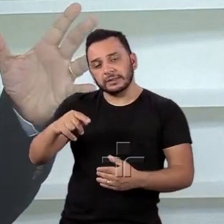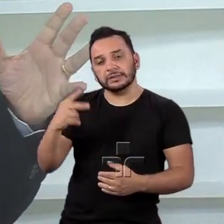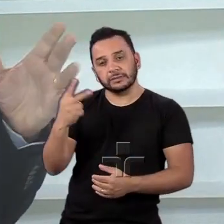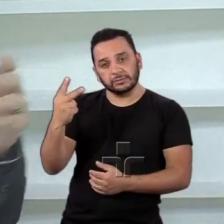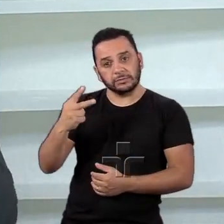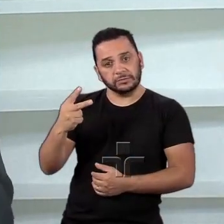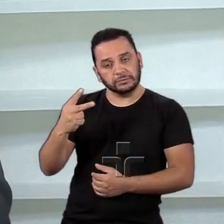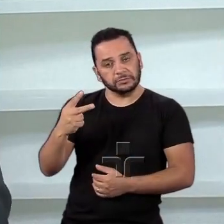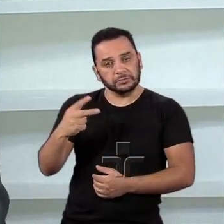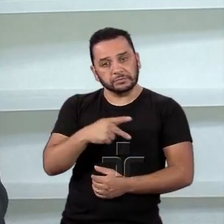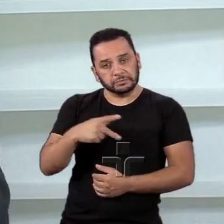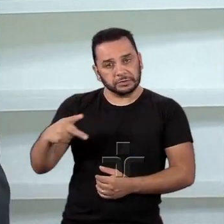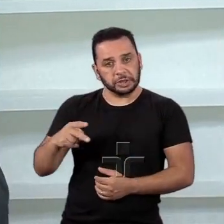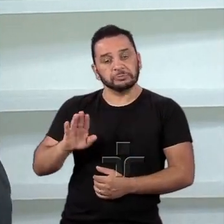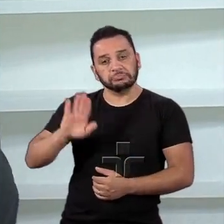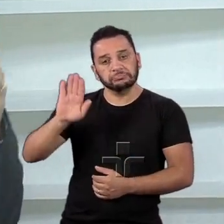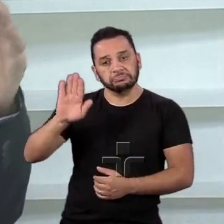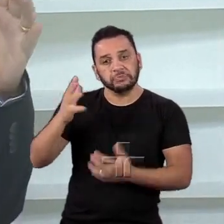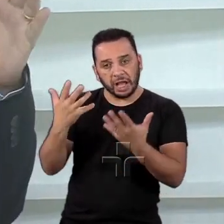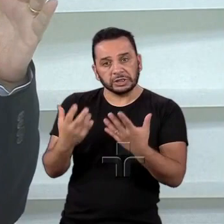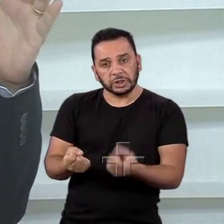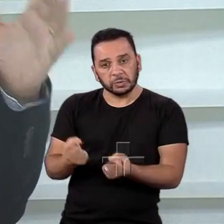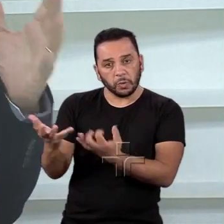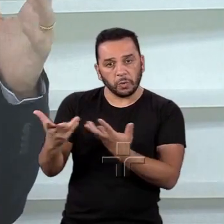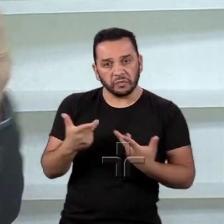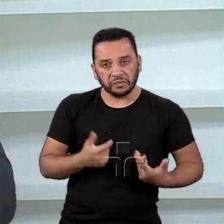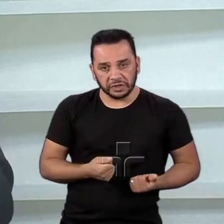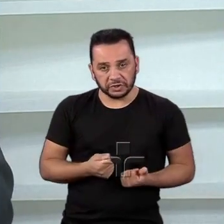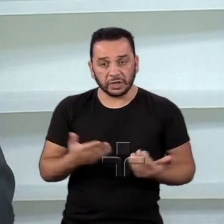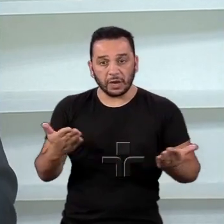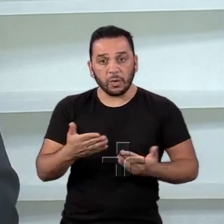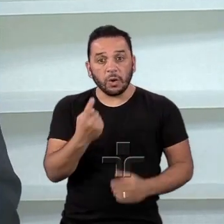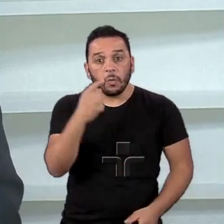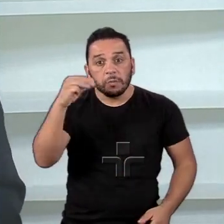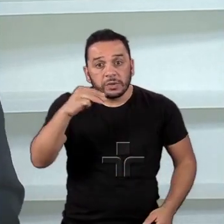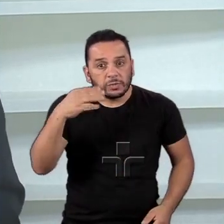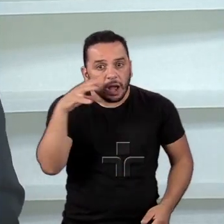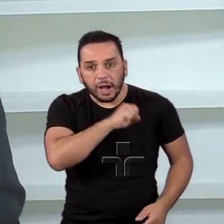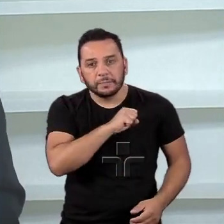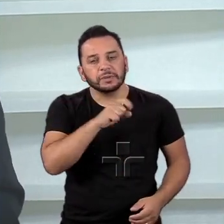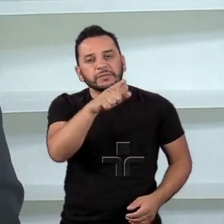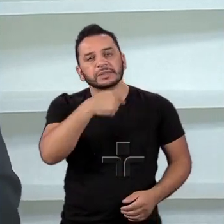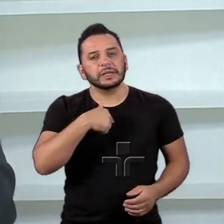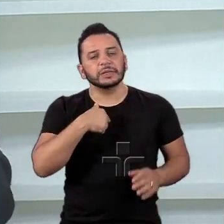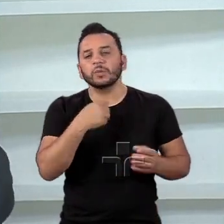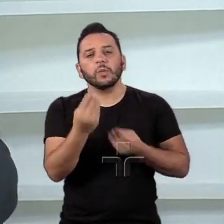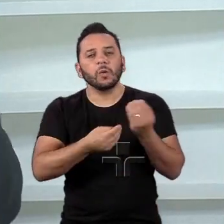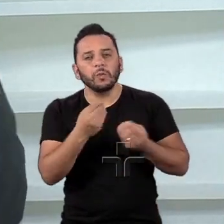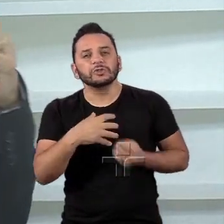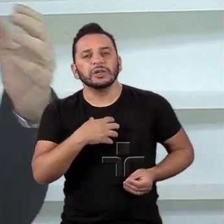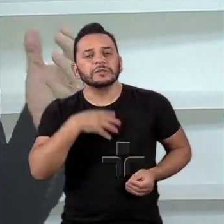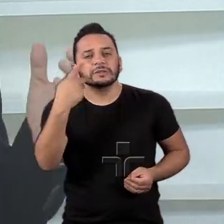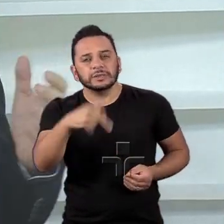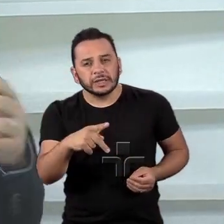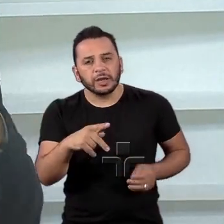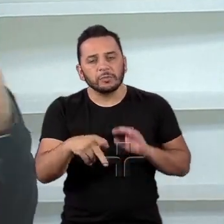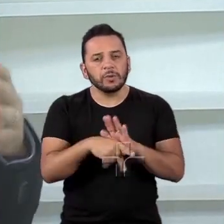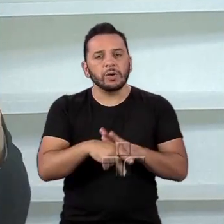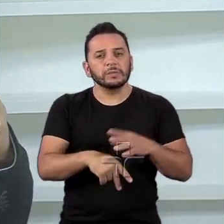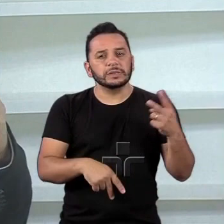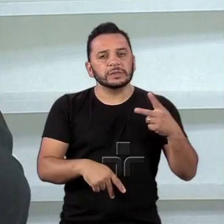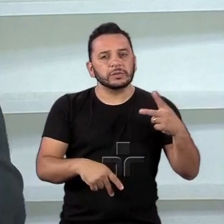um minutinho para vocês dizerem como vocês serão como vice-presidentes. Se vocês